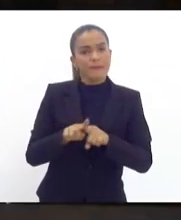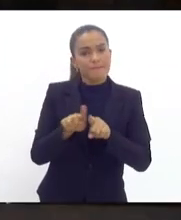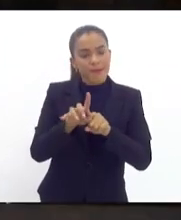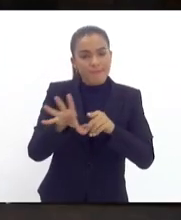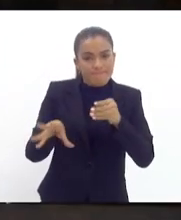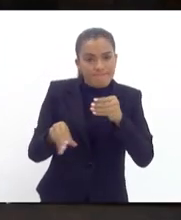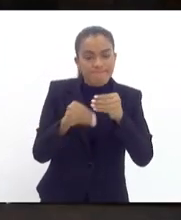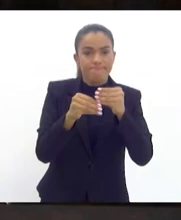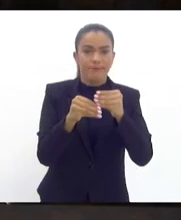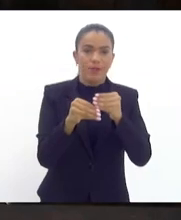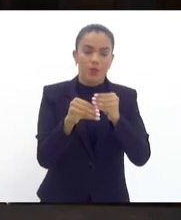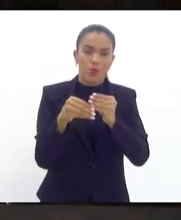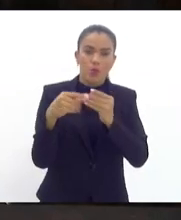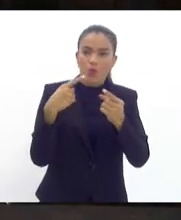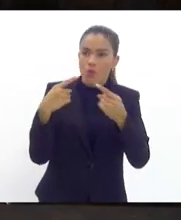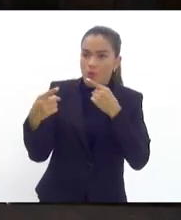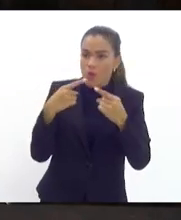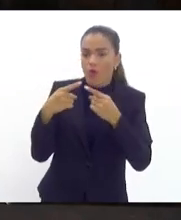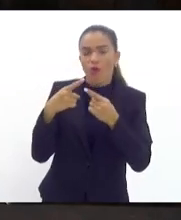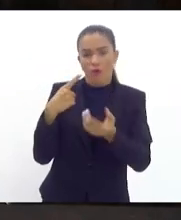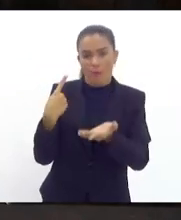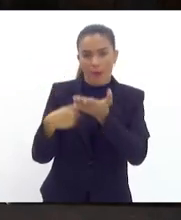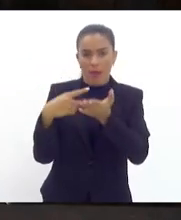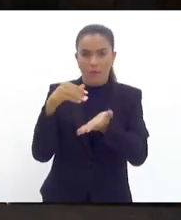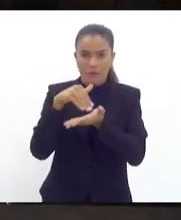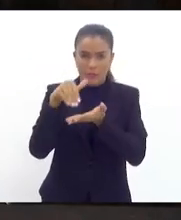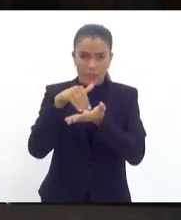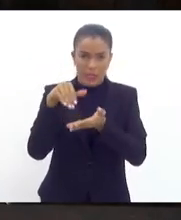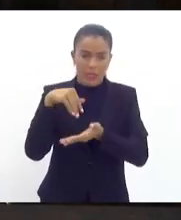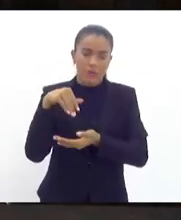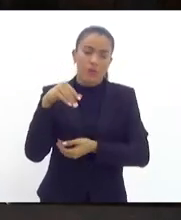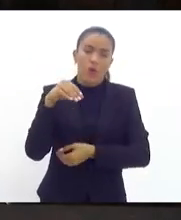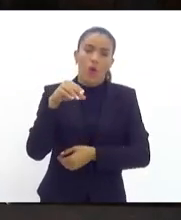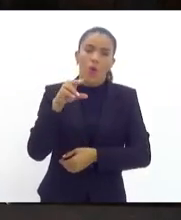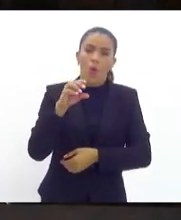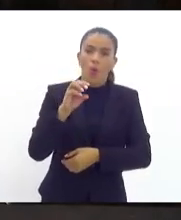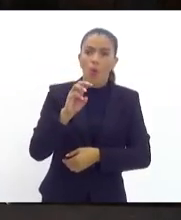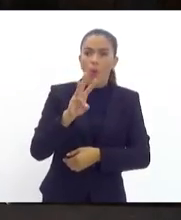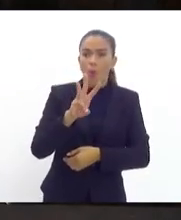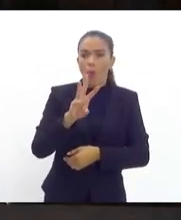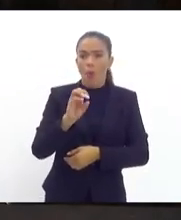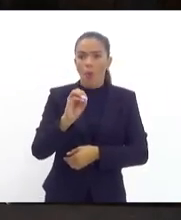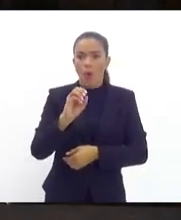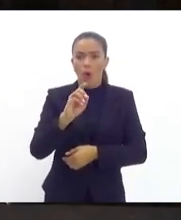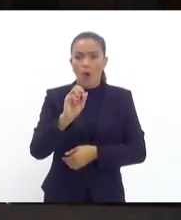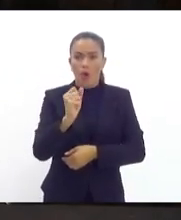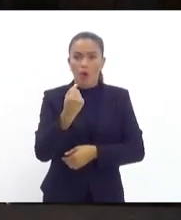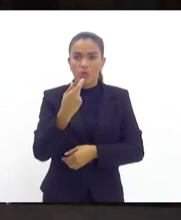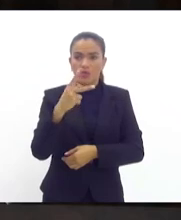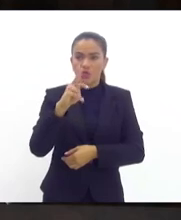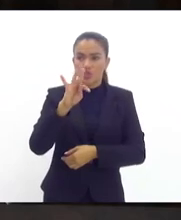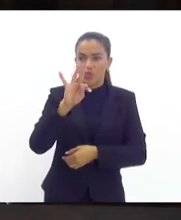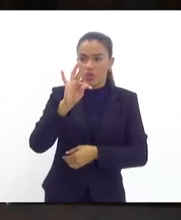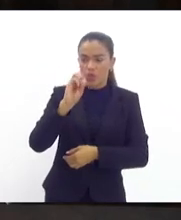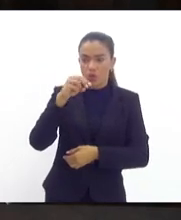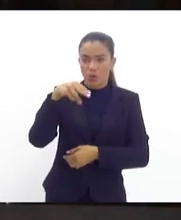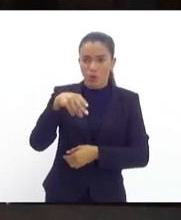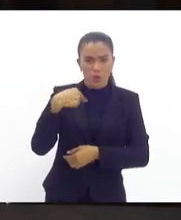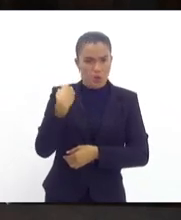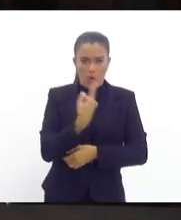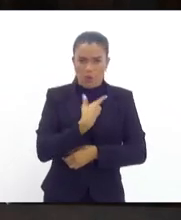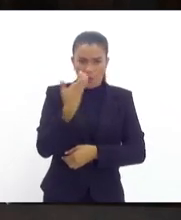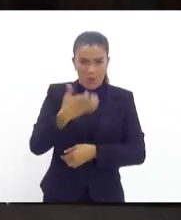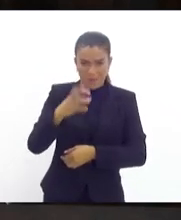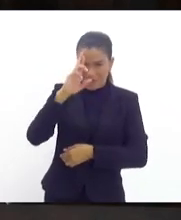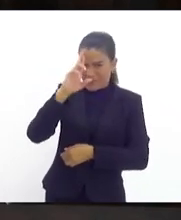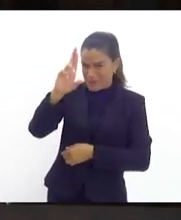diálogo E aí vou marcar de novo com o secretário Washington Reis com a sua presença também para dar destinação e eu tenho sustentado o seguinte a gente não quer ser dono do